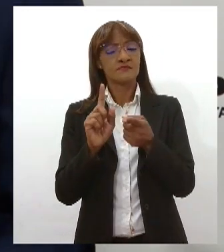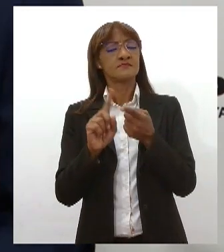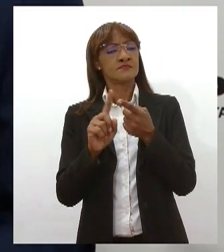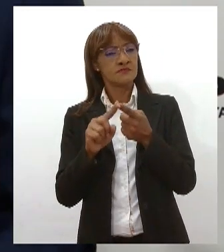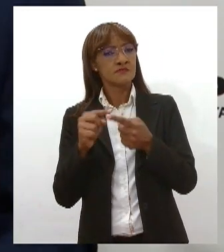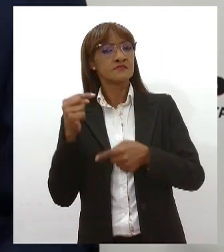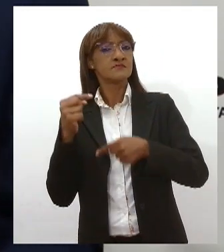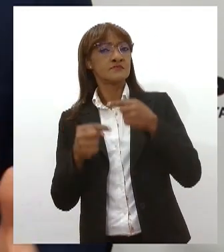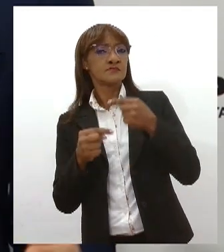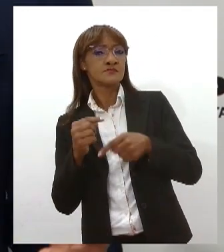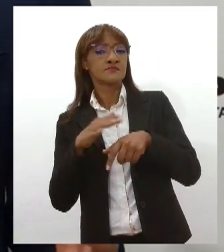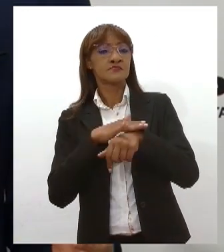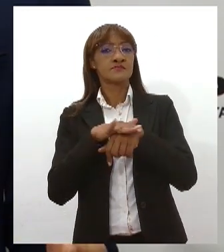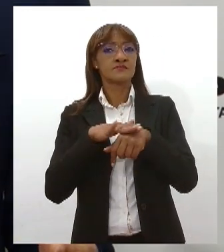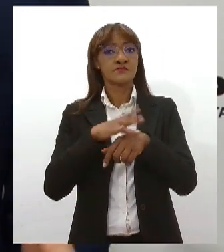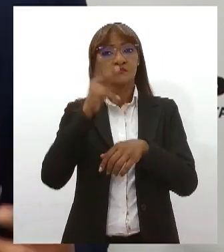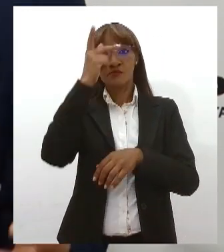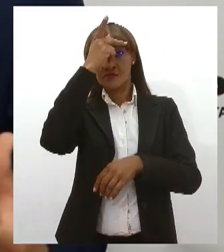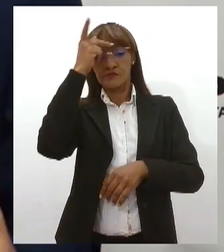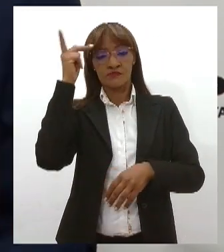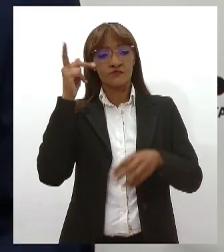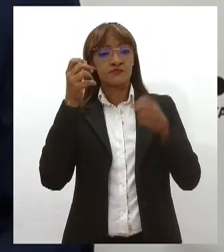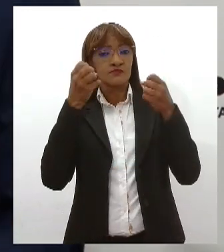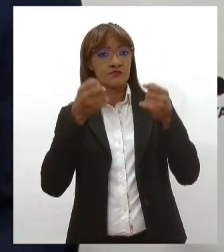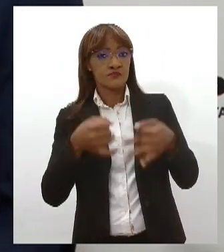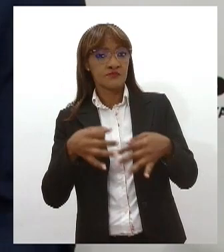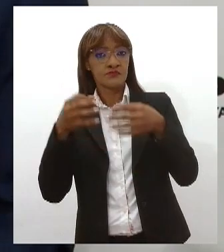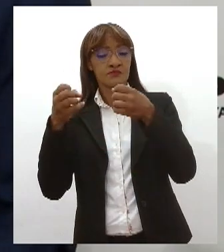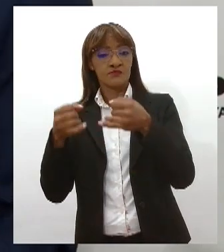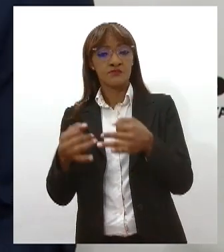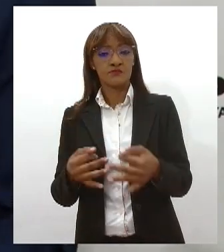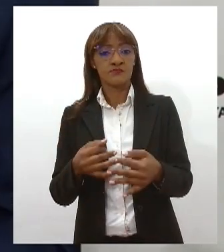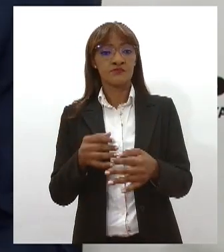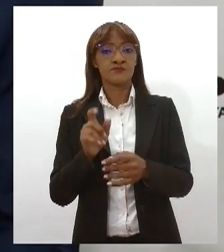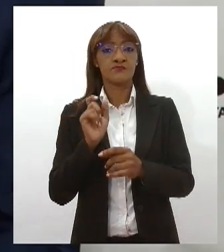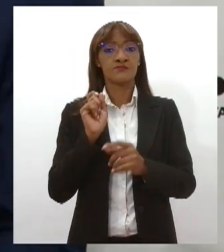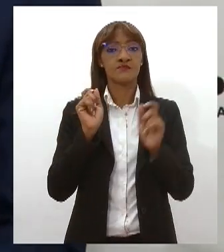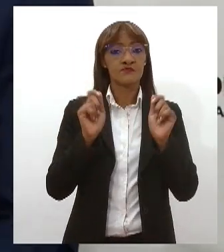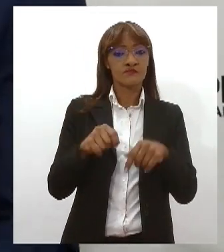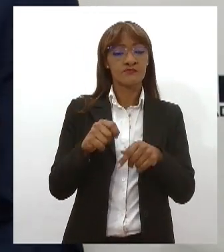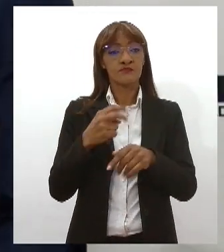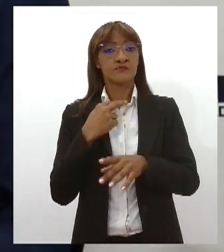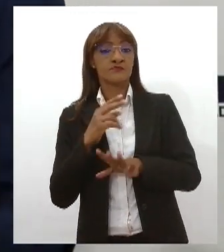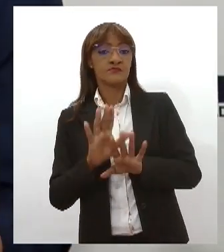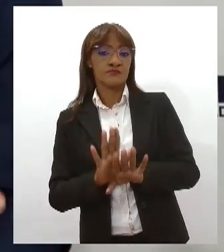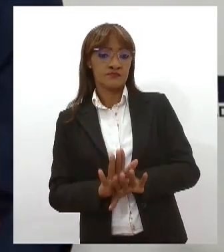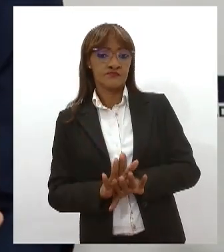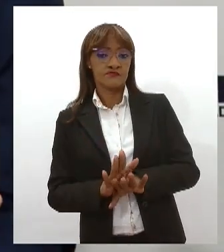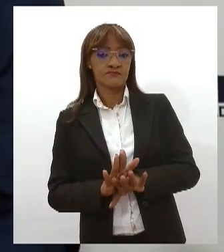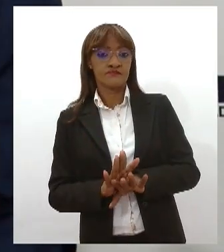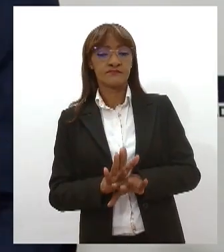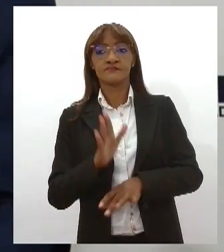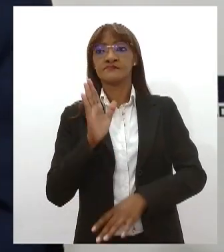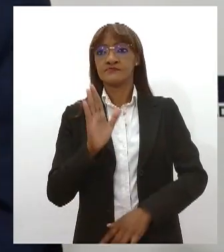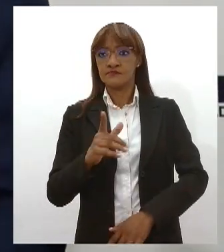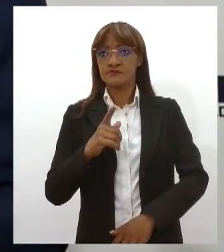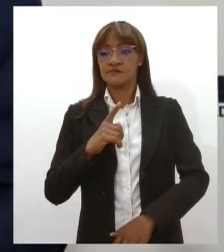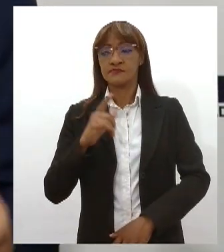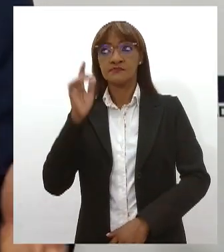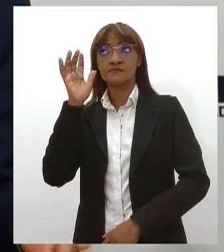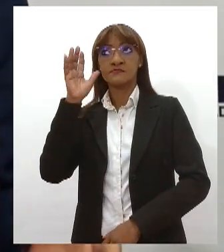pessoas, explicando os riscos fiscais, ou seja, aqueles fatos que, se acontecerem,